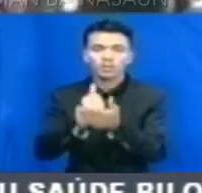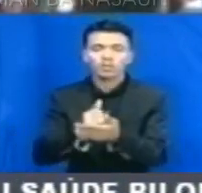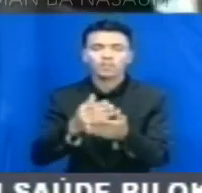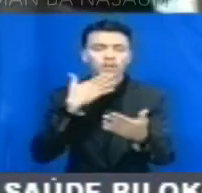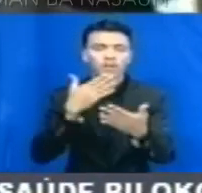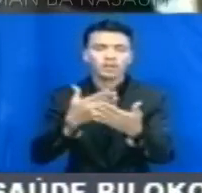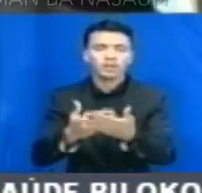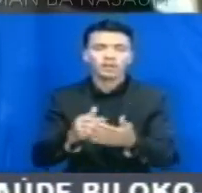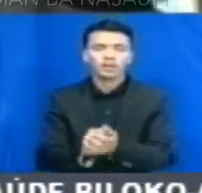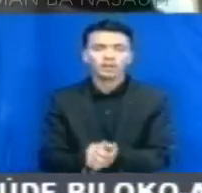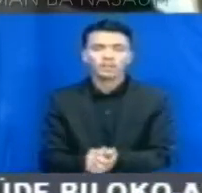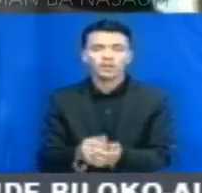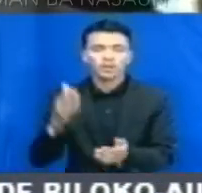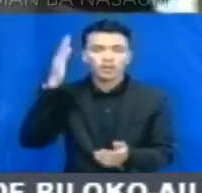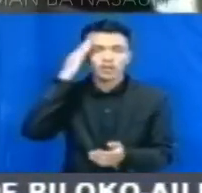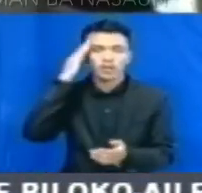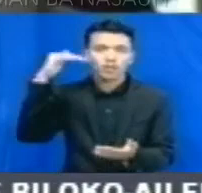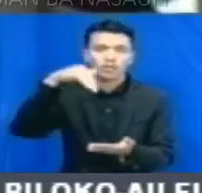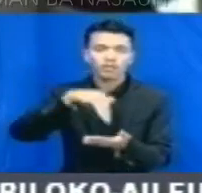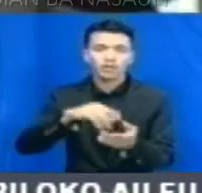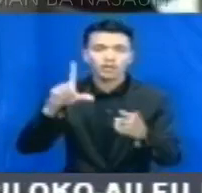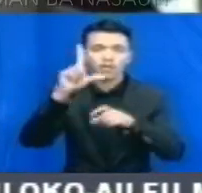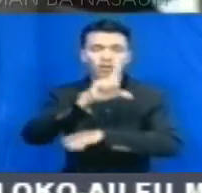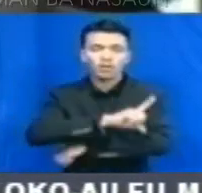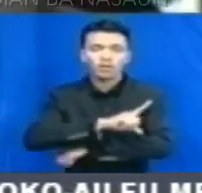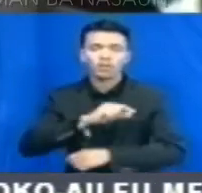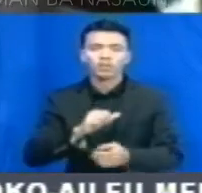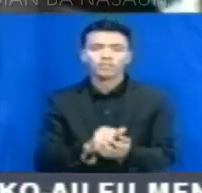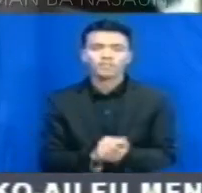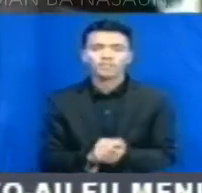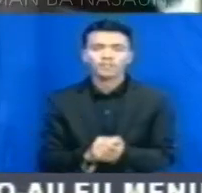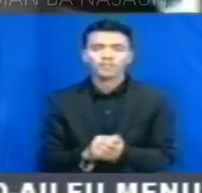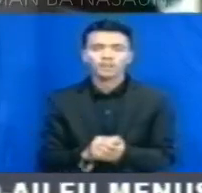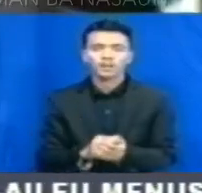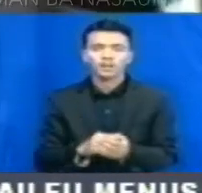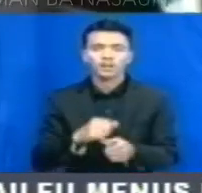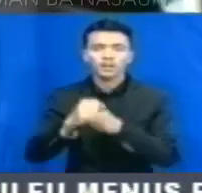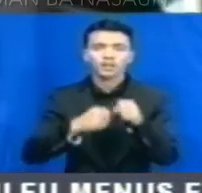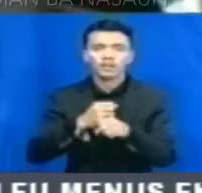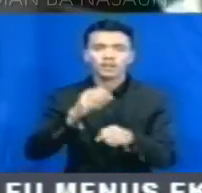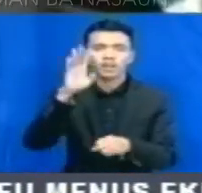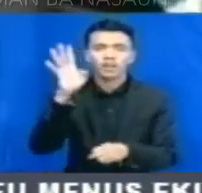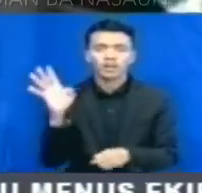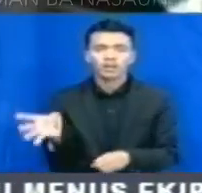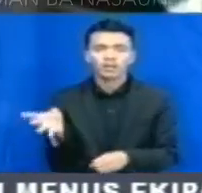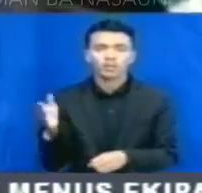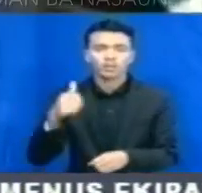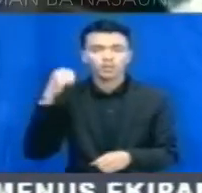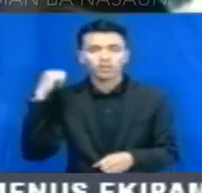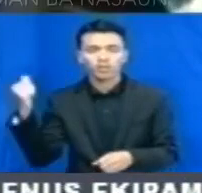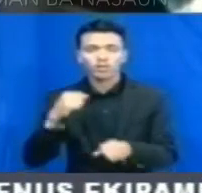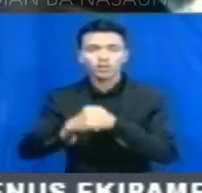estabilidade. Hoje há indicas, loron e tenebe que ia tina na Hatum Bresin Diuba, em